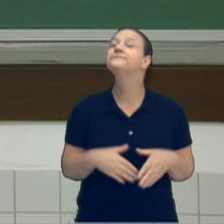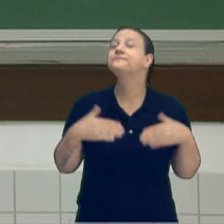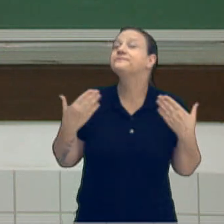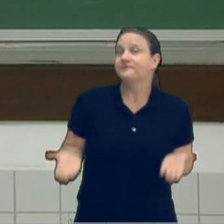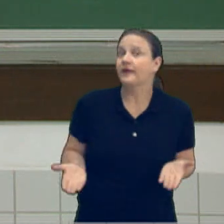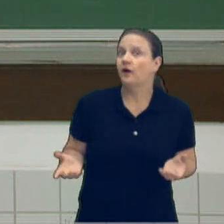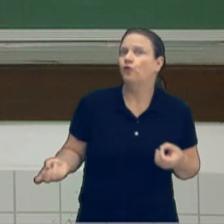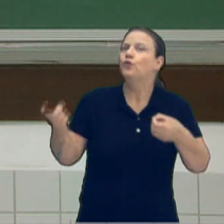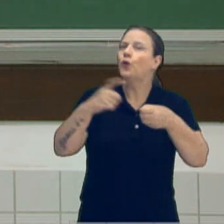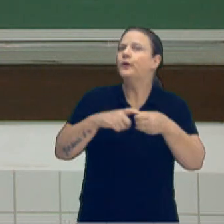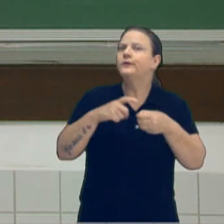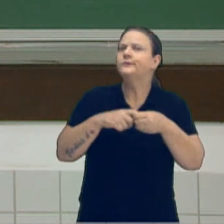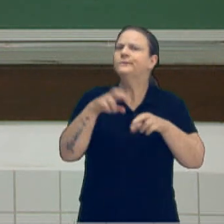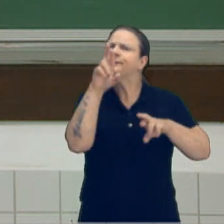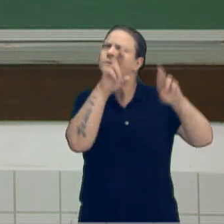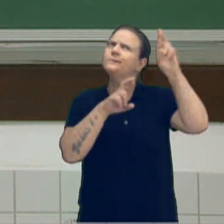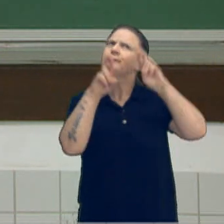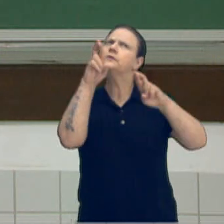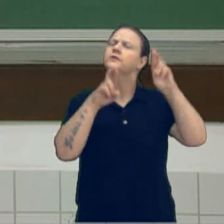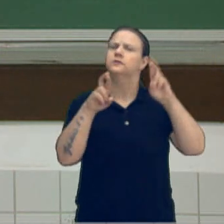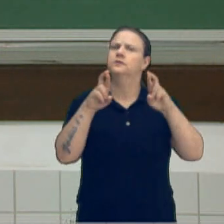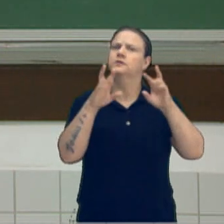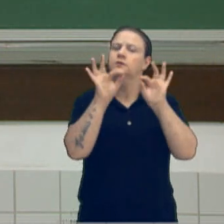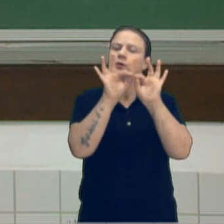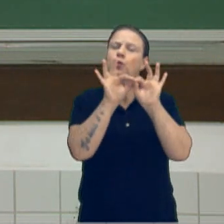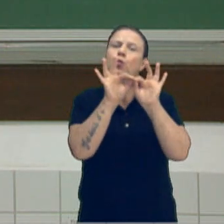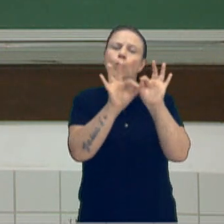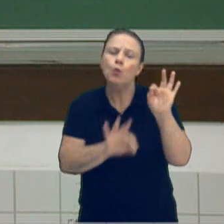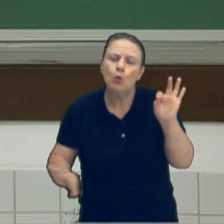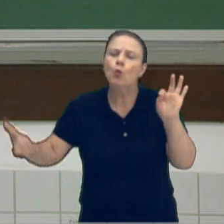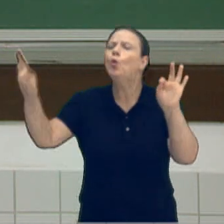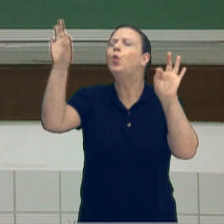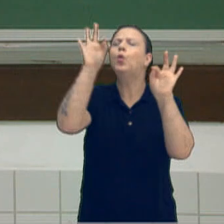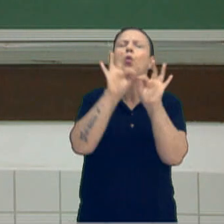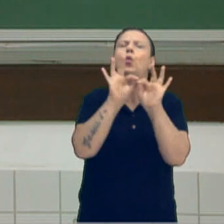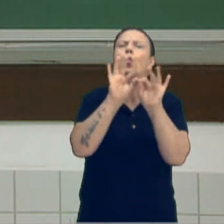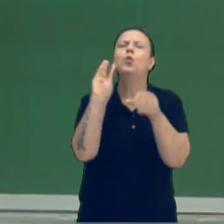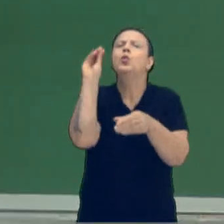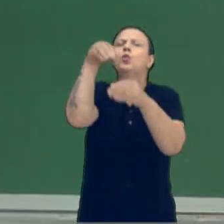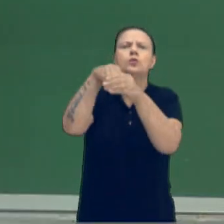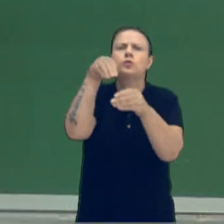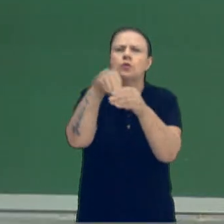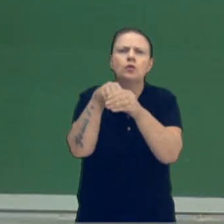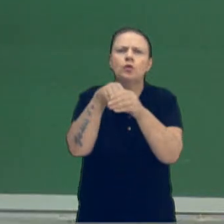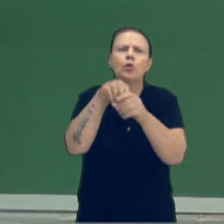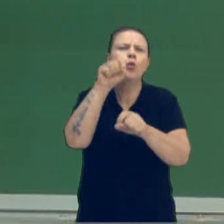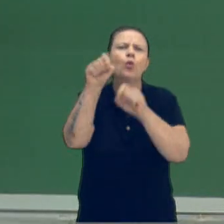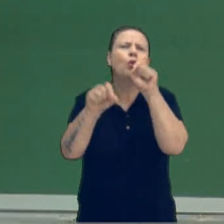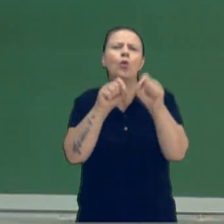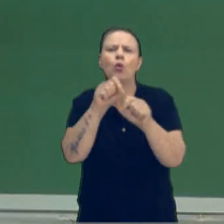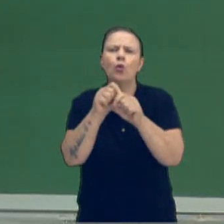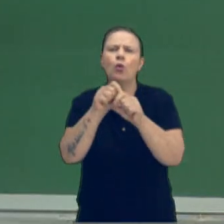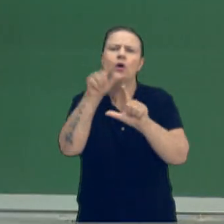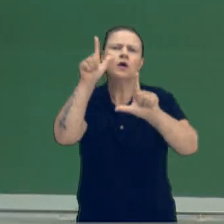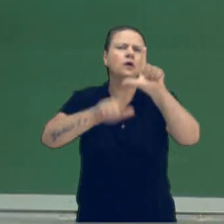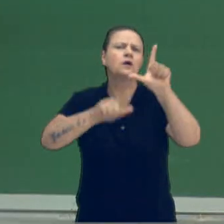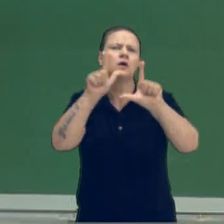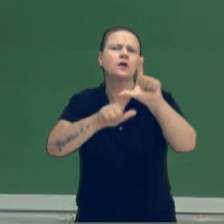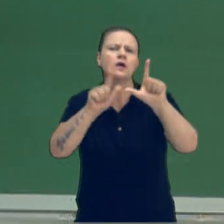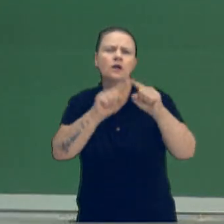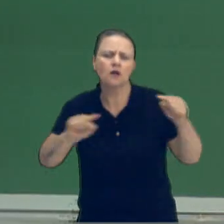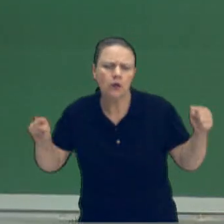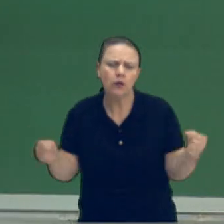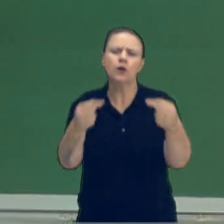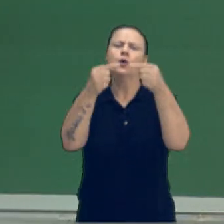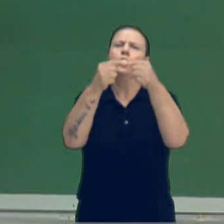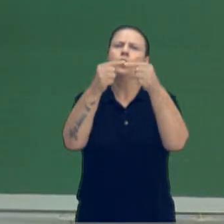Então, voltando para a nossa análise aqui. Dentro dos elementos que eu tenho nessa circunferência aqui, qual desses segmentos de reta que representam o nosso raio?